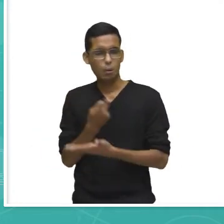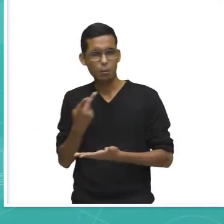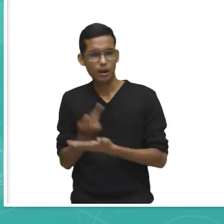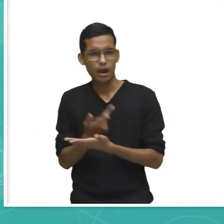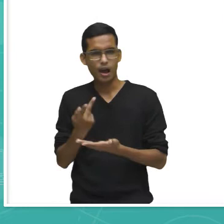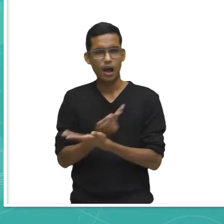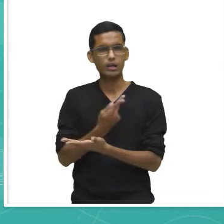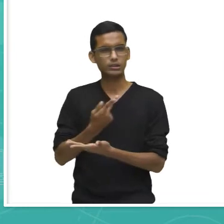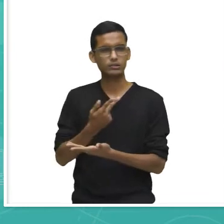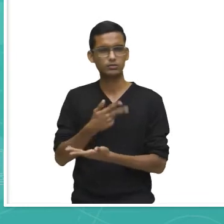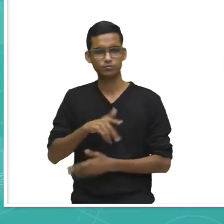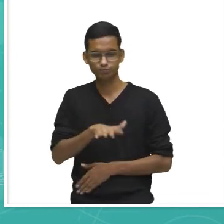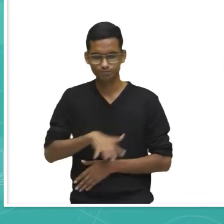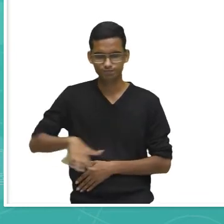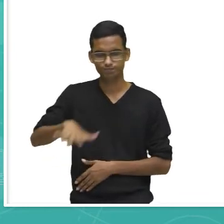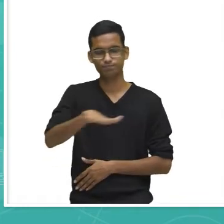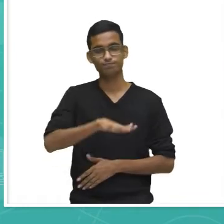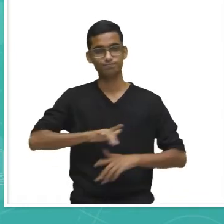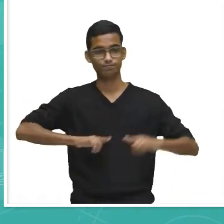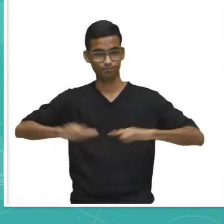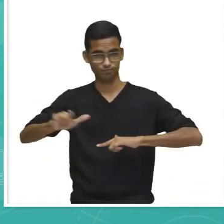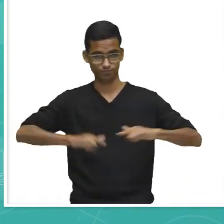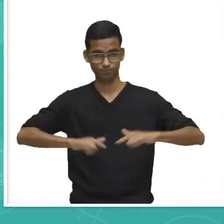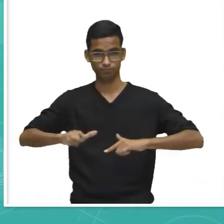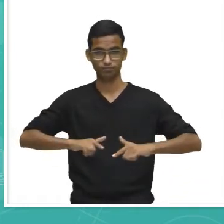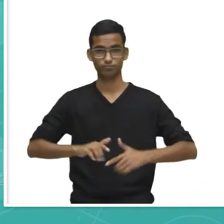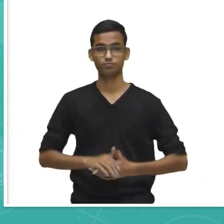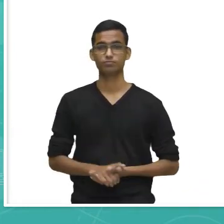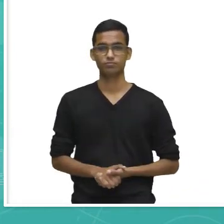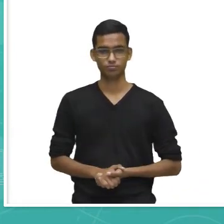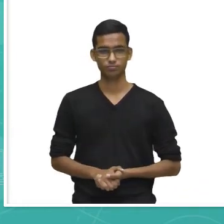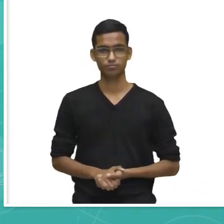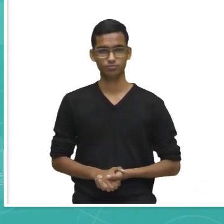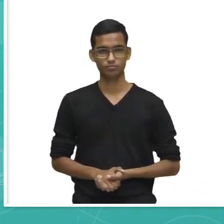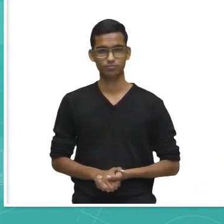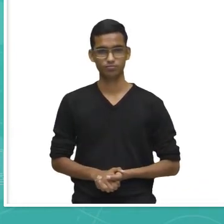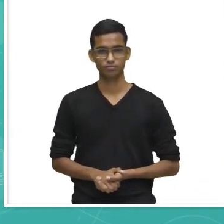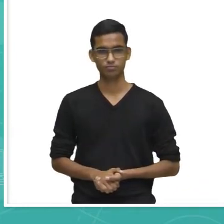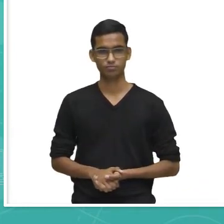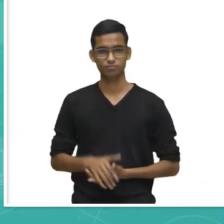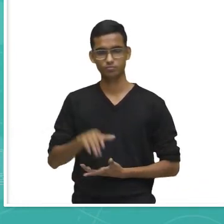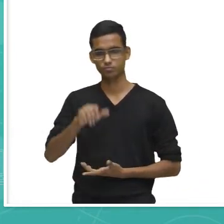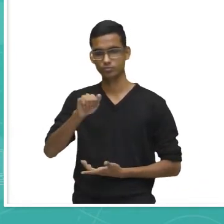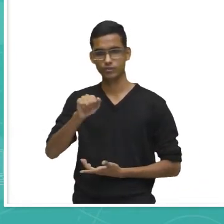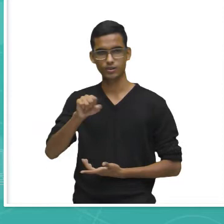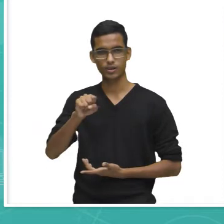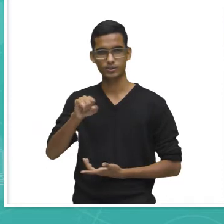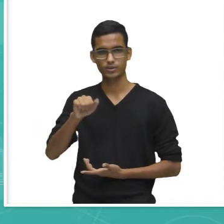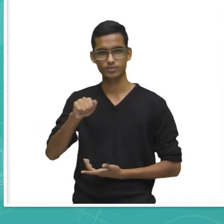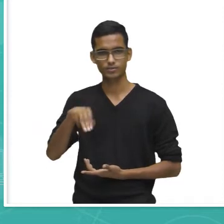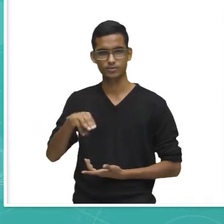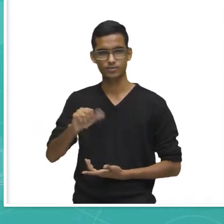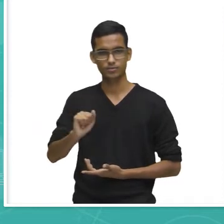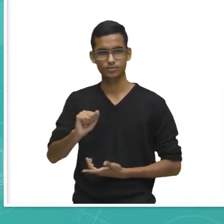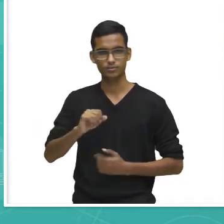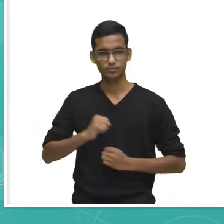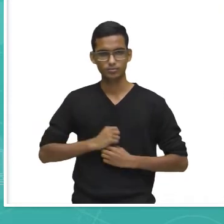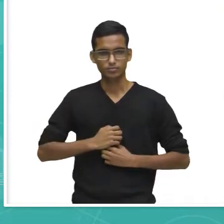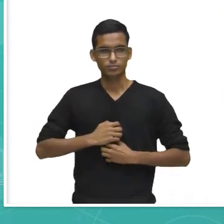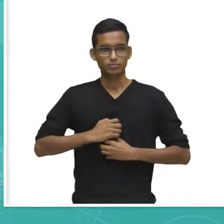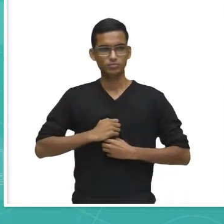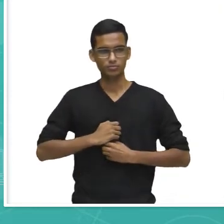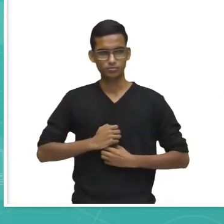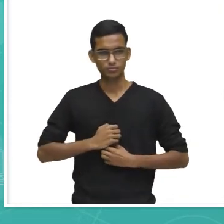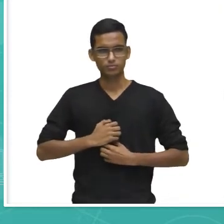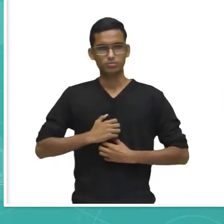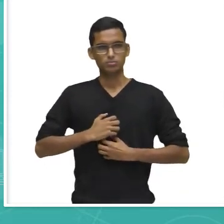ambiente do próprio trabalho pode causar. Então, olha só, asma ocupacional, que é aquela asma que é adquirida